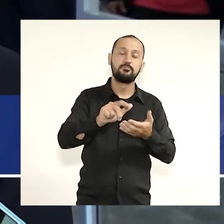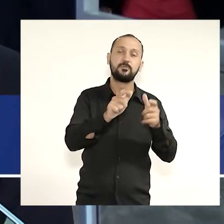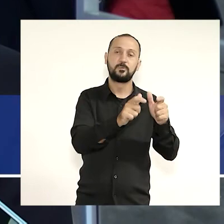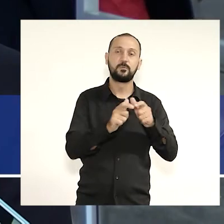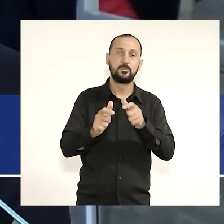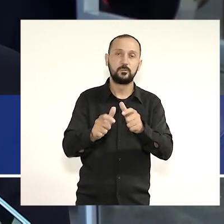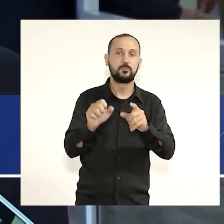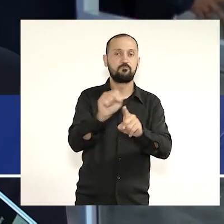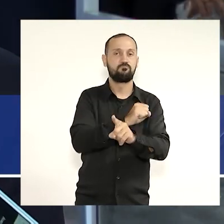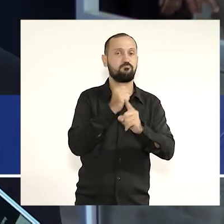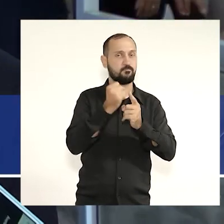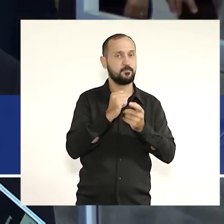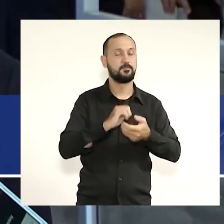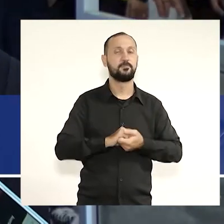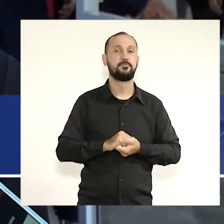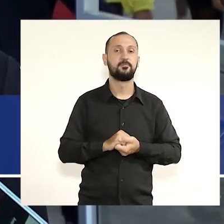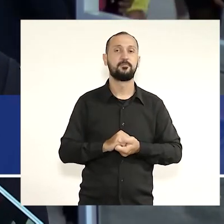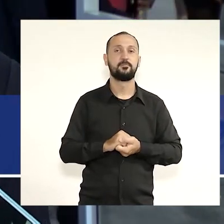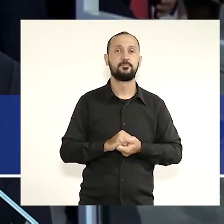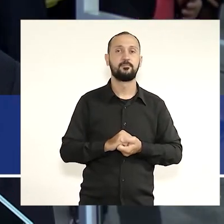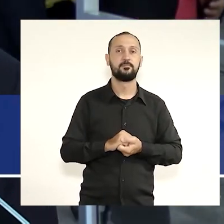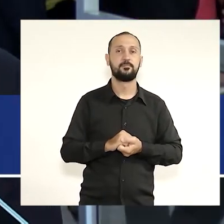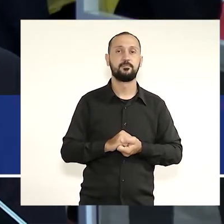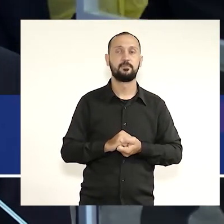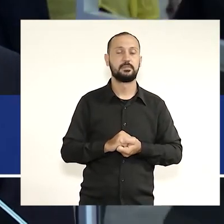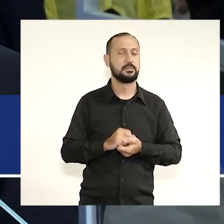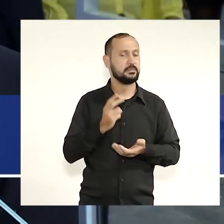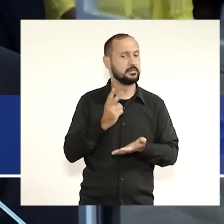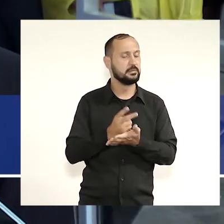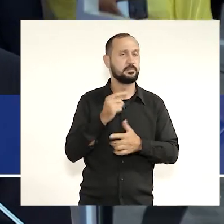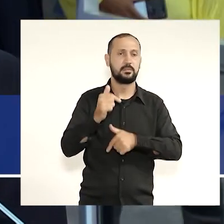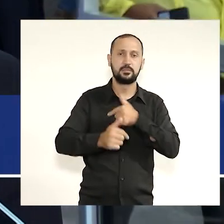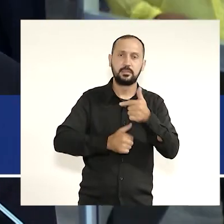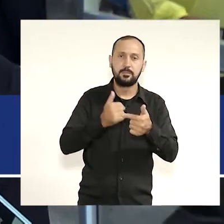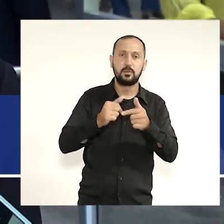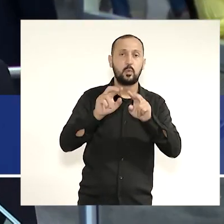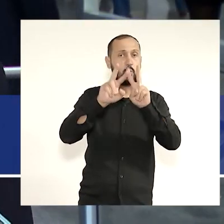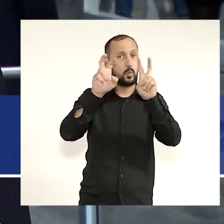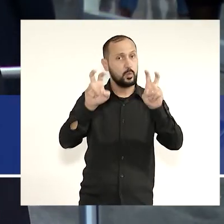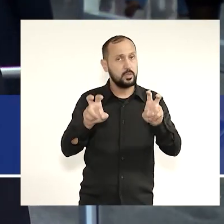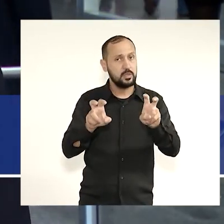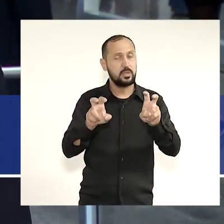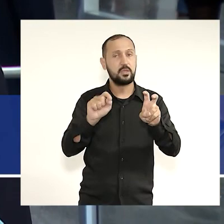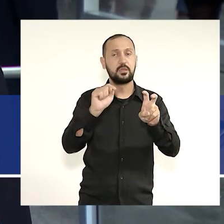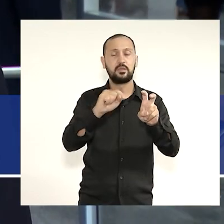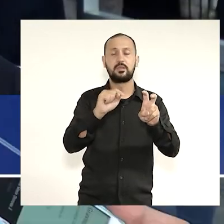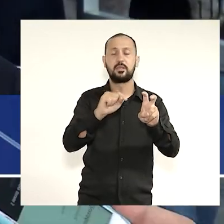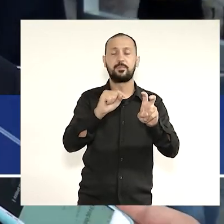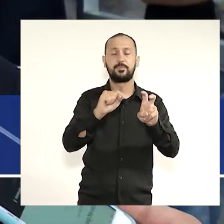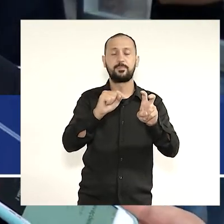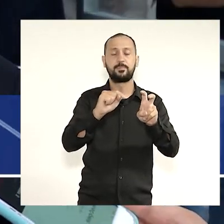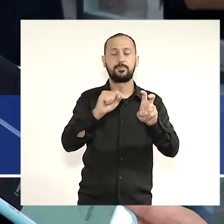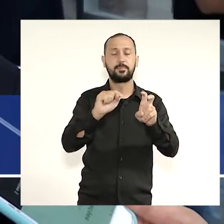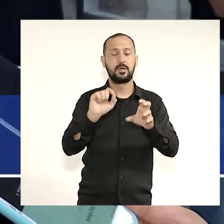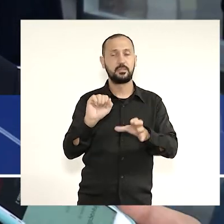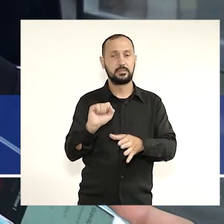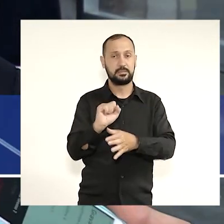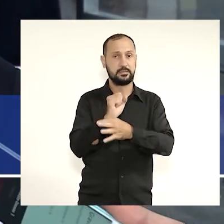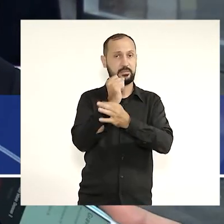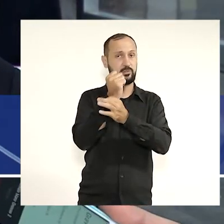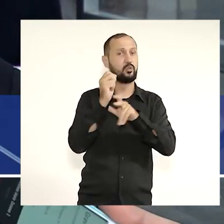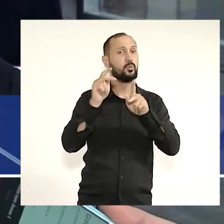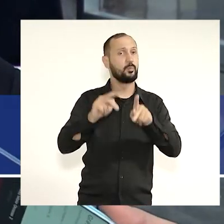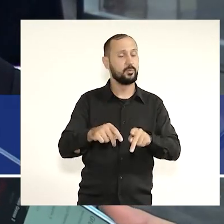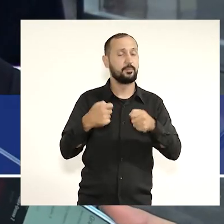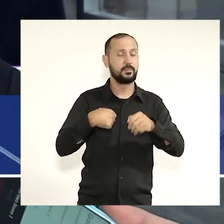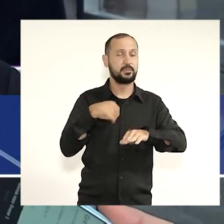diversos setores da sociedade. E, logicamente, trabalhando sempre a nossa pauta da segurança pública. Precisamos melhorar